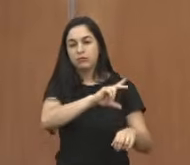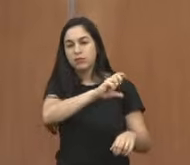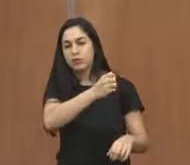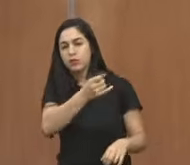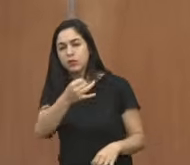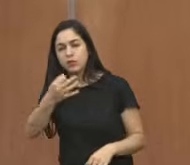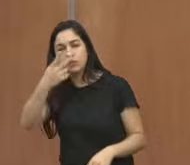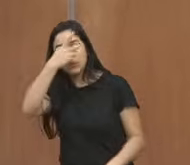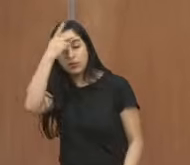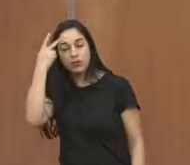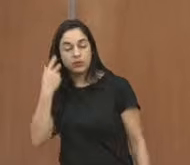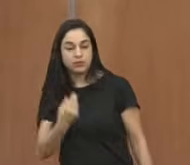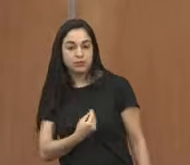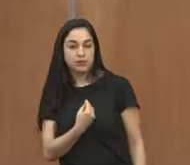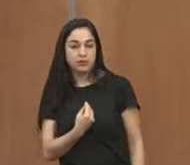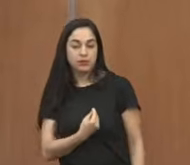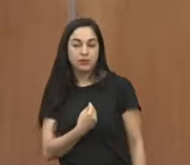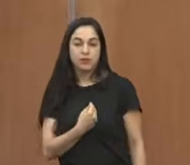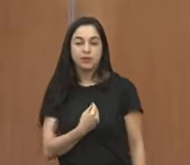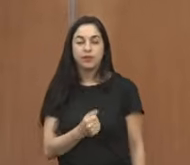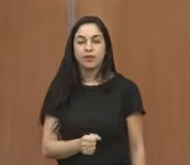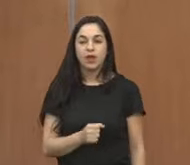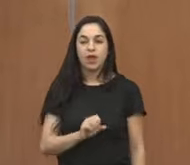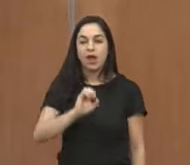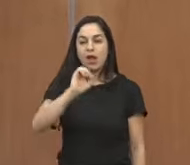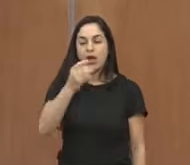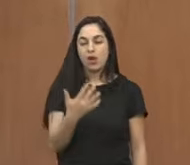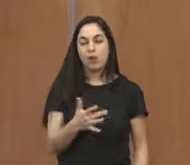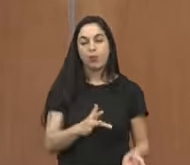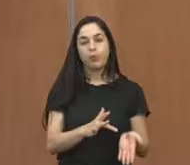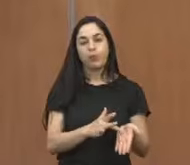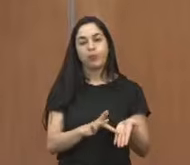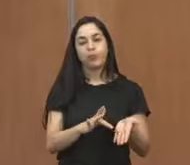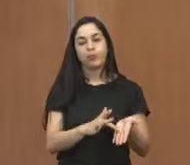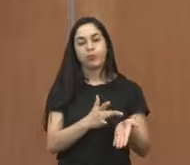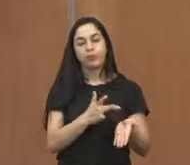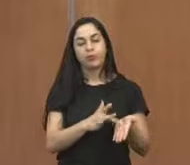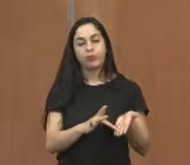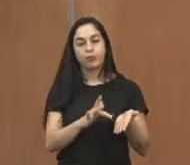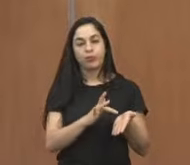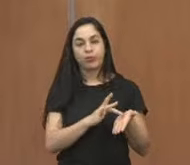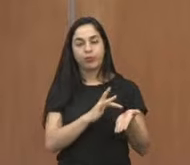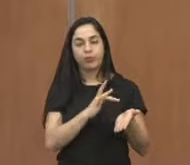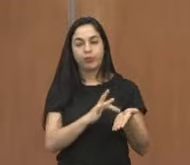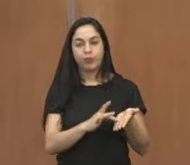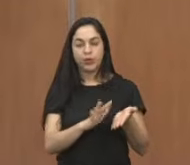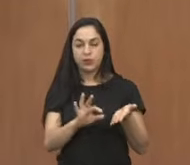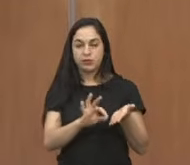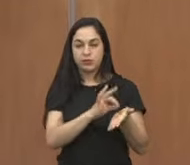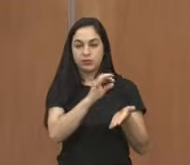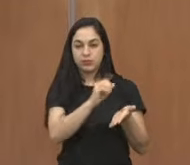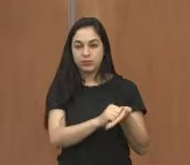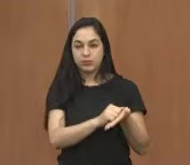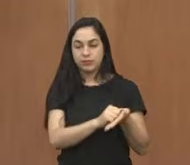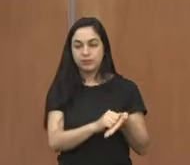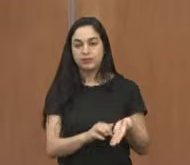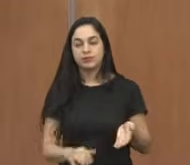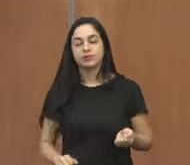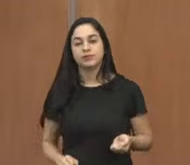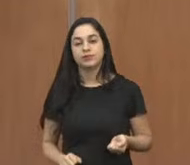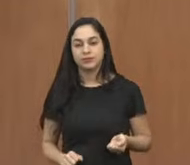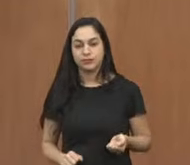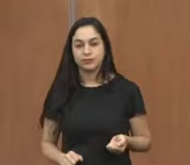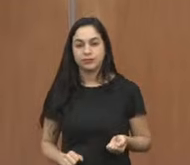será realizada preferencialmente através do login no sistema eletrônico de